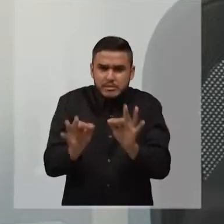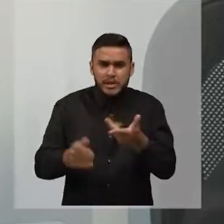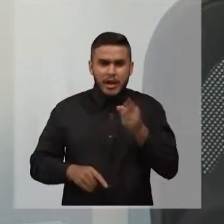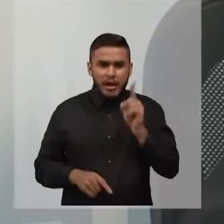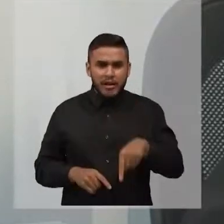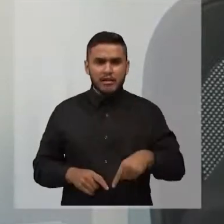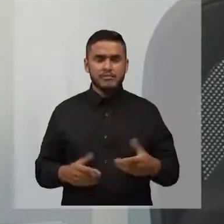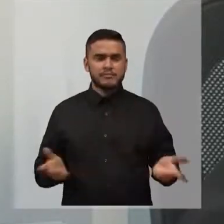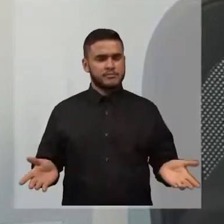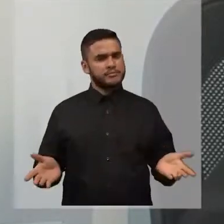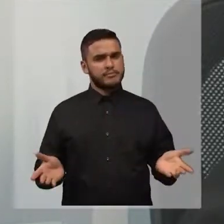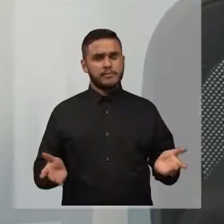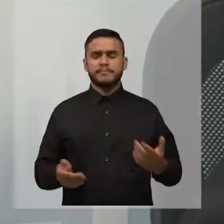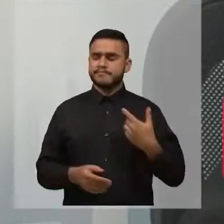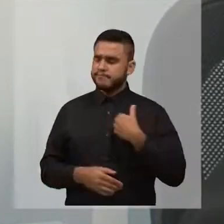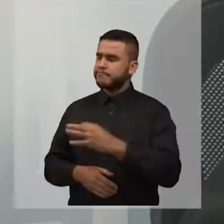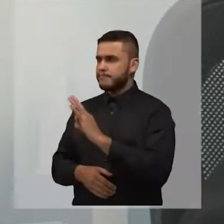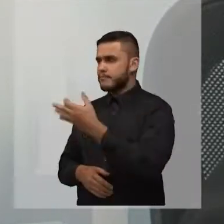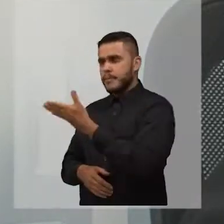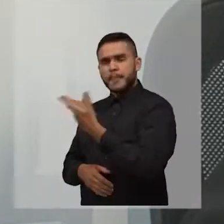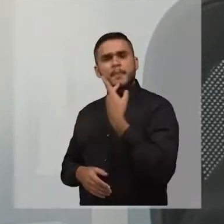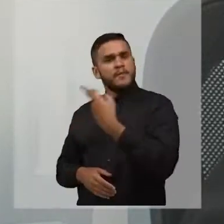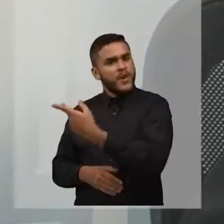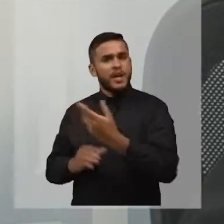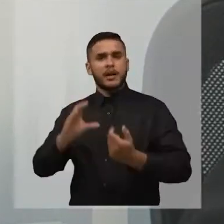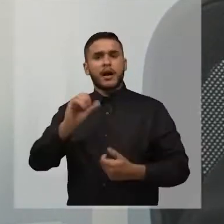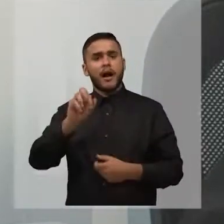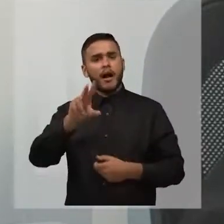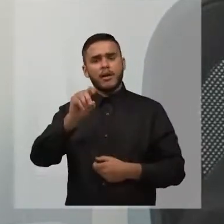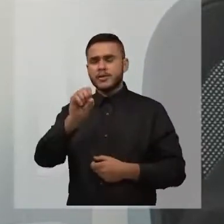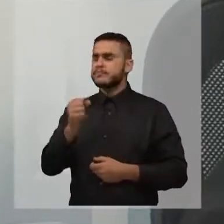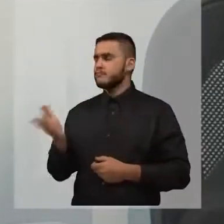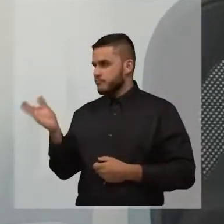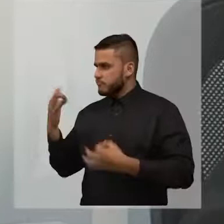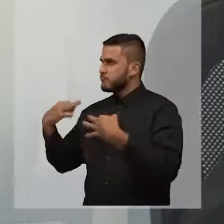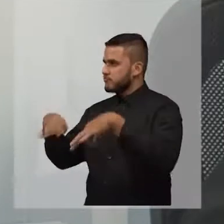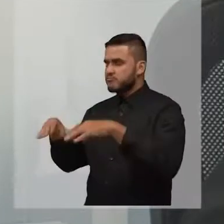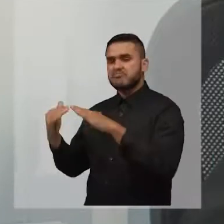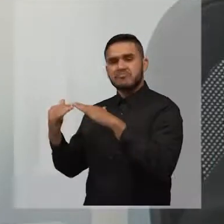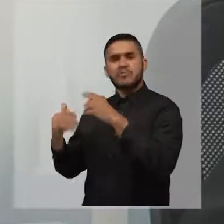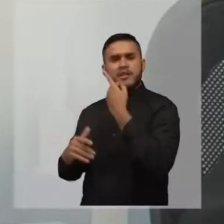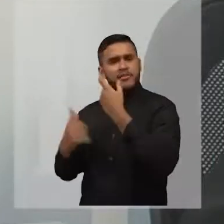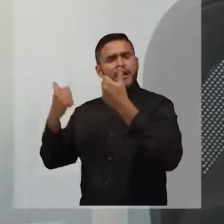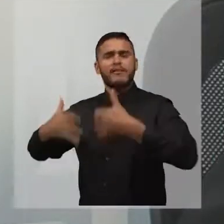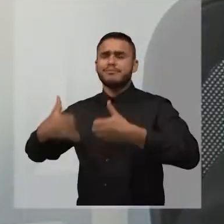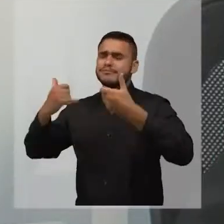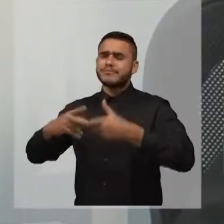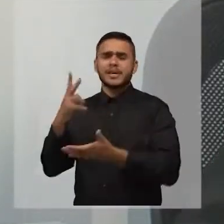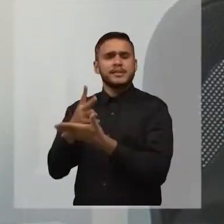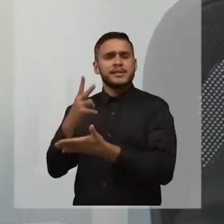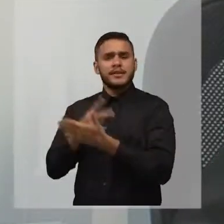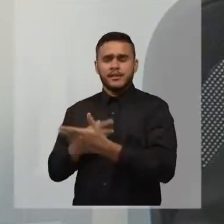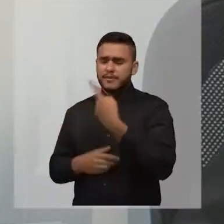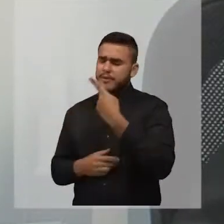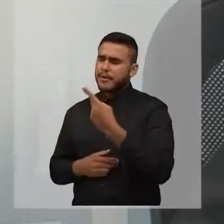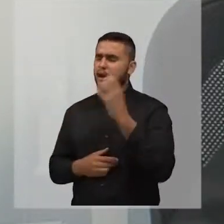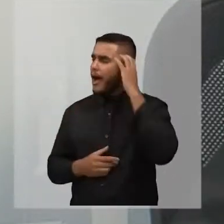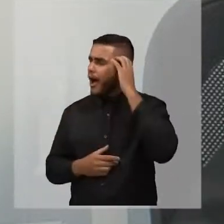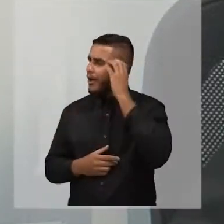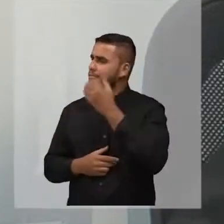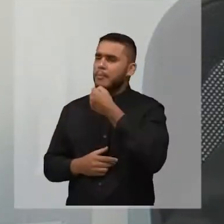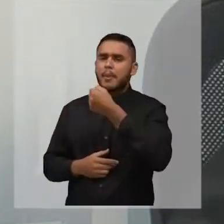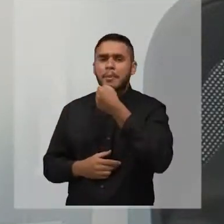Frederico, não só nesse programa, mas também no programa na TV a cabo, A Hora da Verdade, temos travado. Que há um bom tempo,